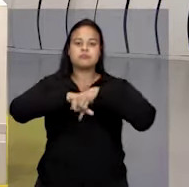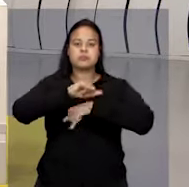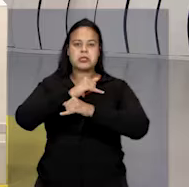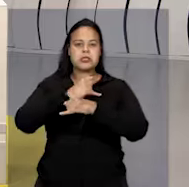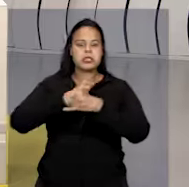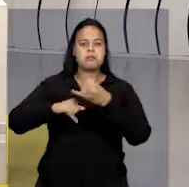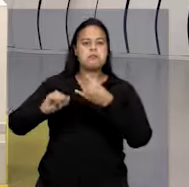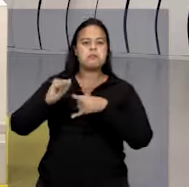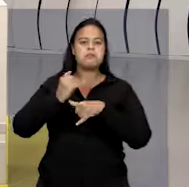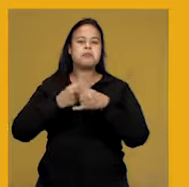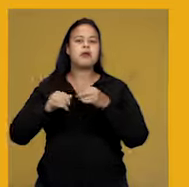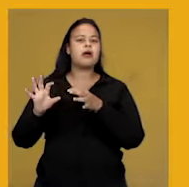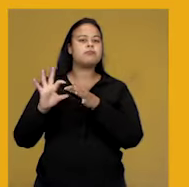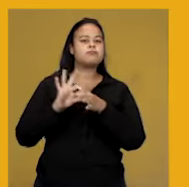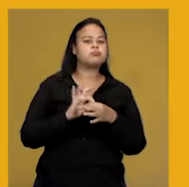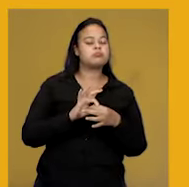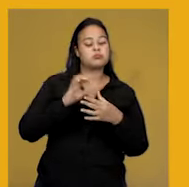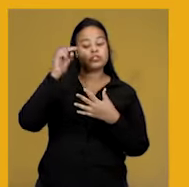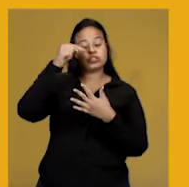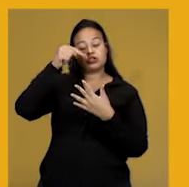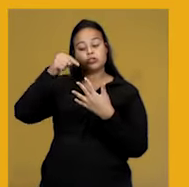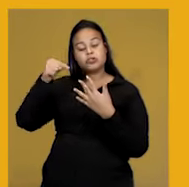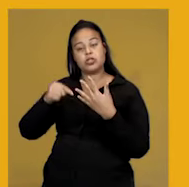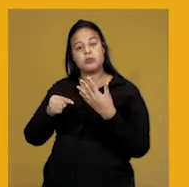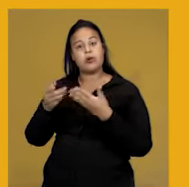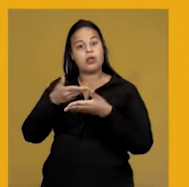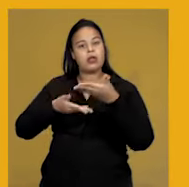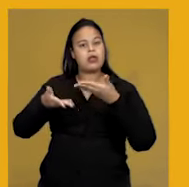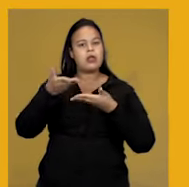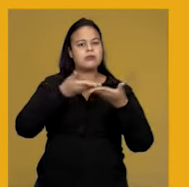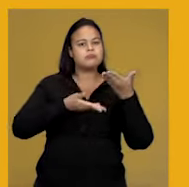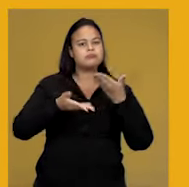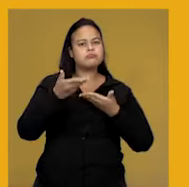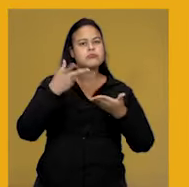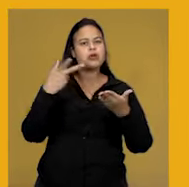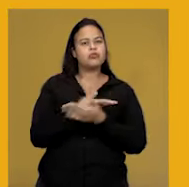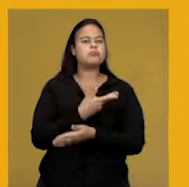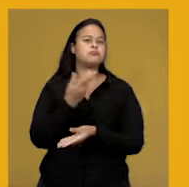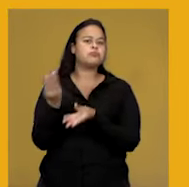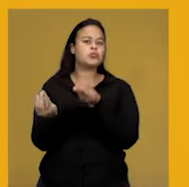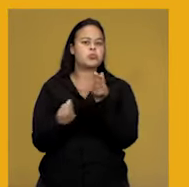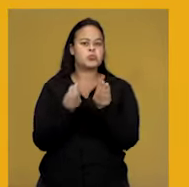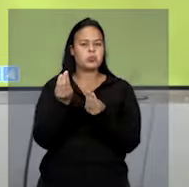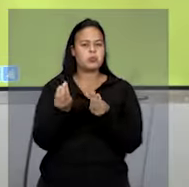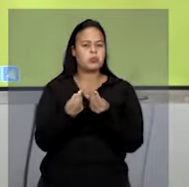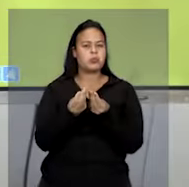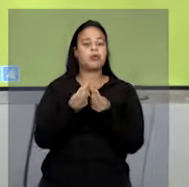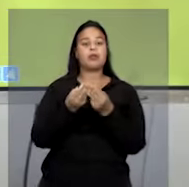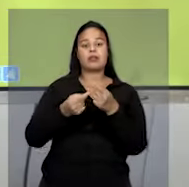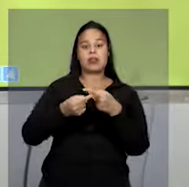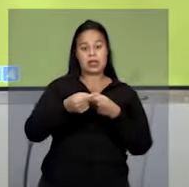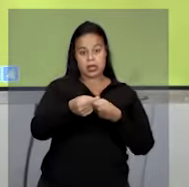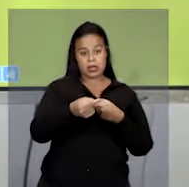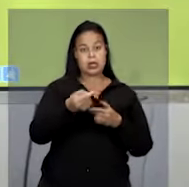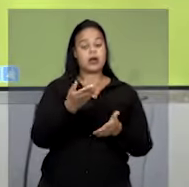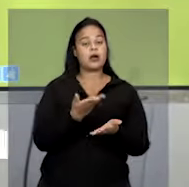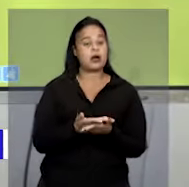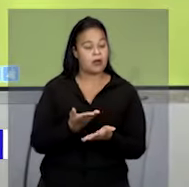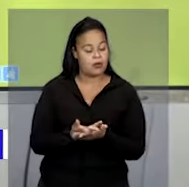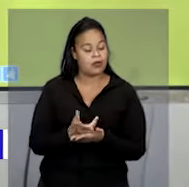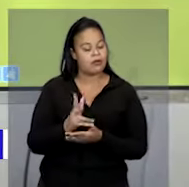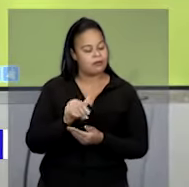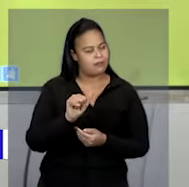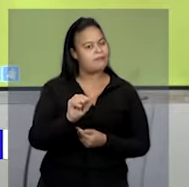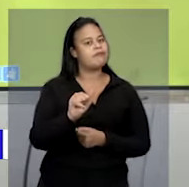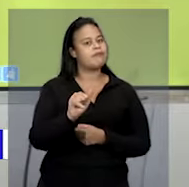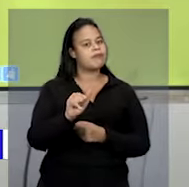esses tipos de ligações, como elas interagem, como elas ocorrem, e na próxima aula nós ainda iremos avançar um